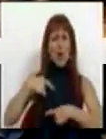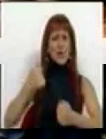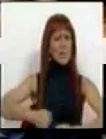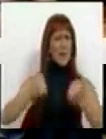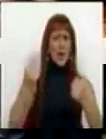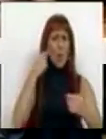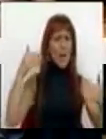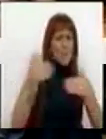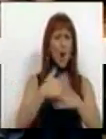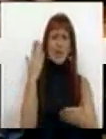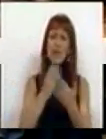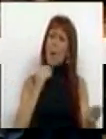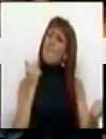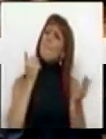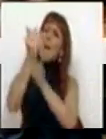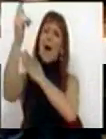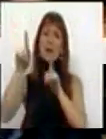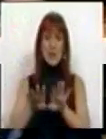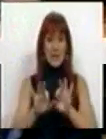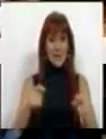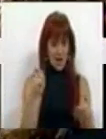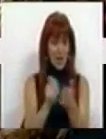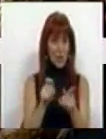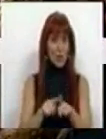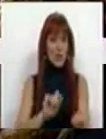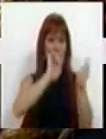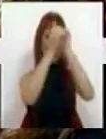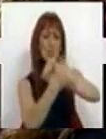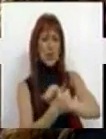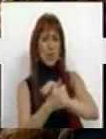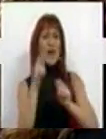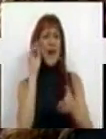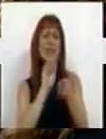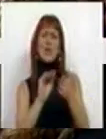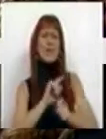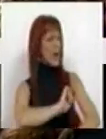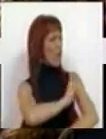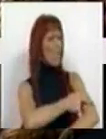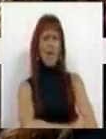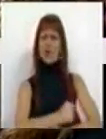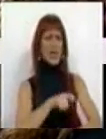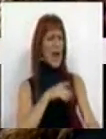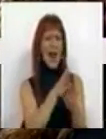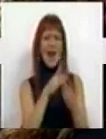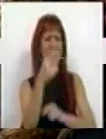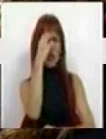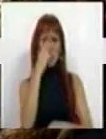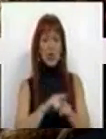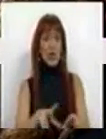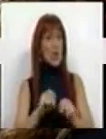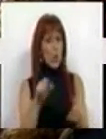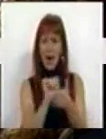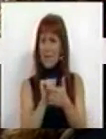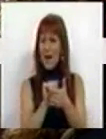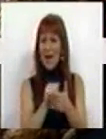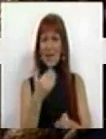como morte é apenas uma passagem e como tal registro da mudança e do que escreveu tão forte as linhas da história não pode ser